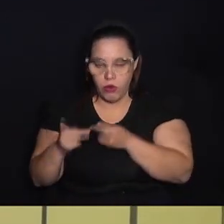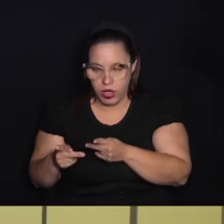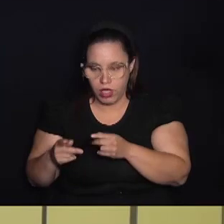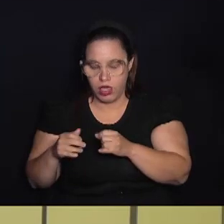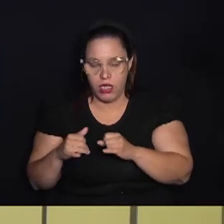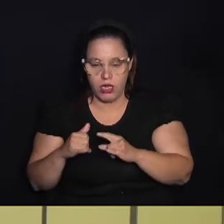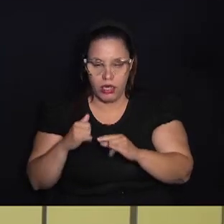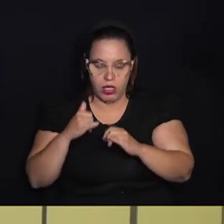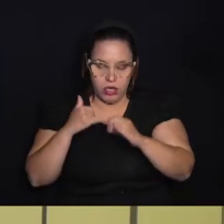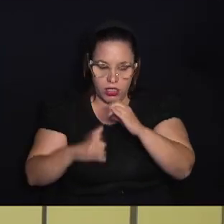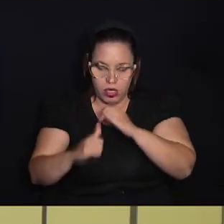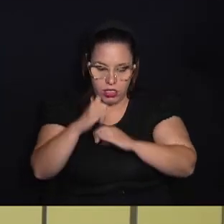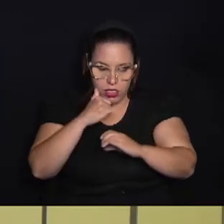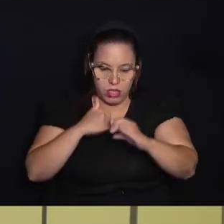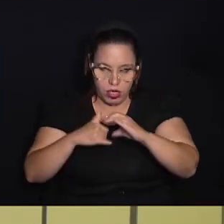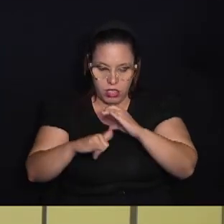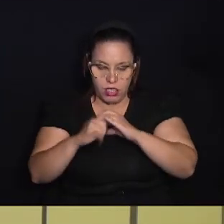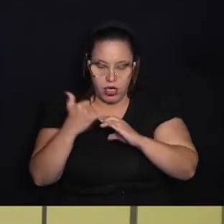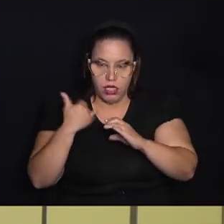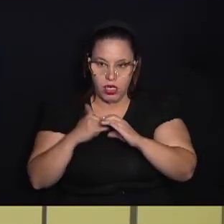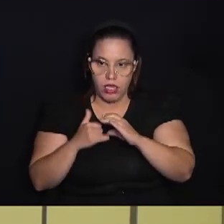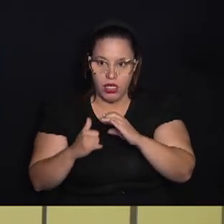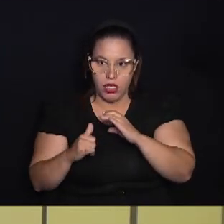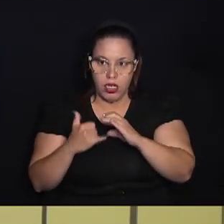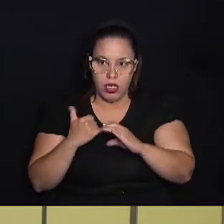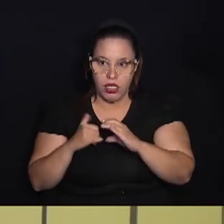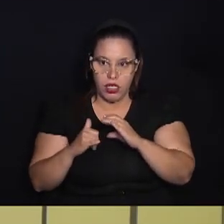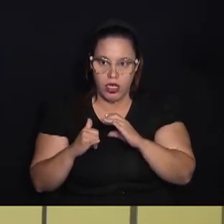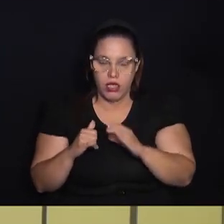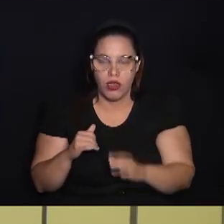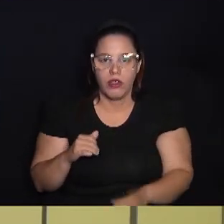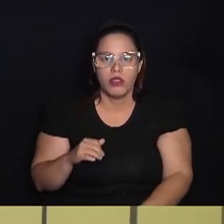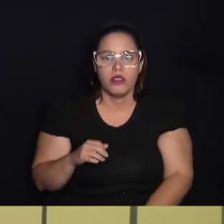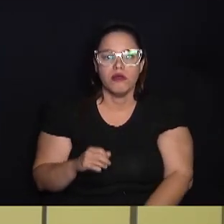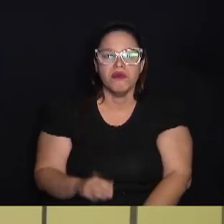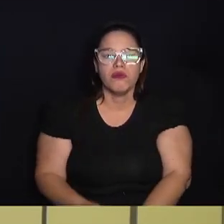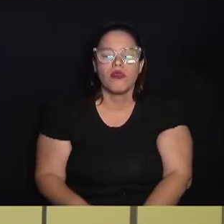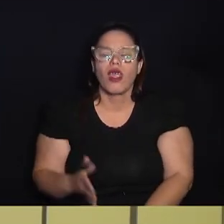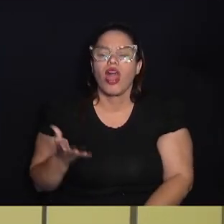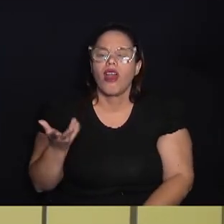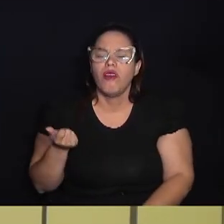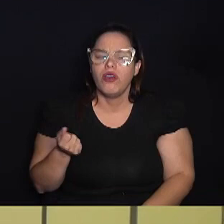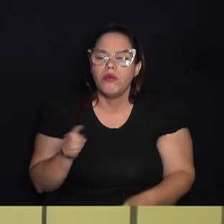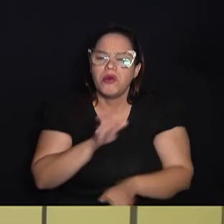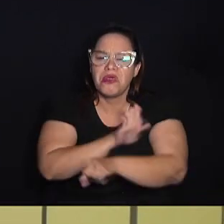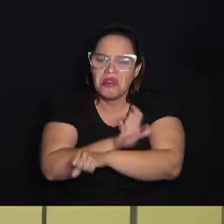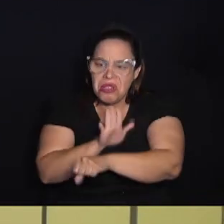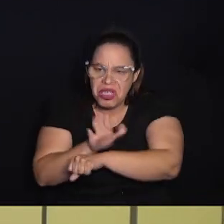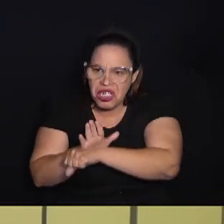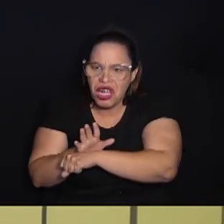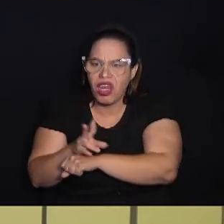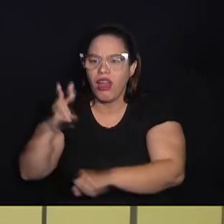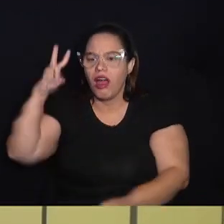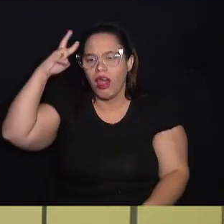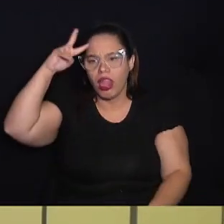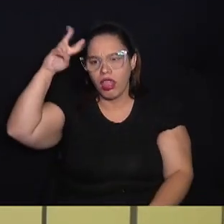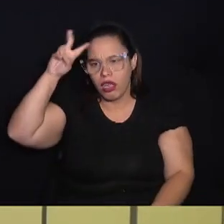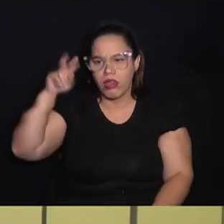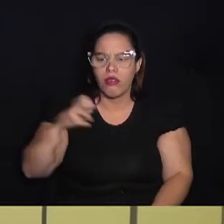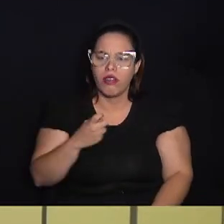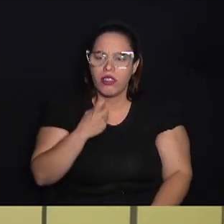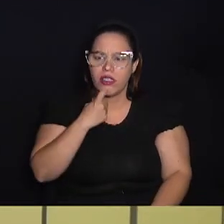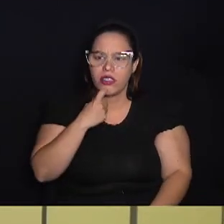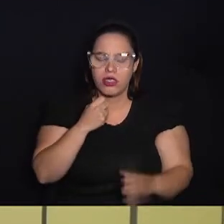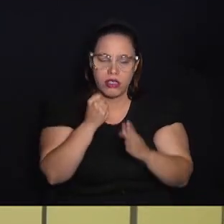podem colocar Camp história o camp History para acessar os vídeos Então vamos preservar a história de Campinas vamos preservar os patrimônios porque